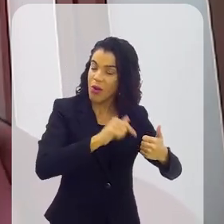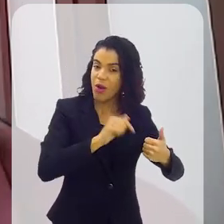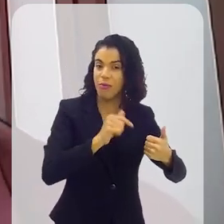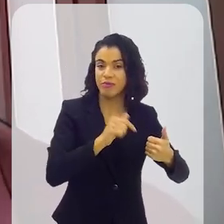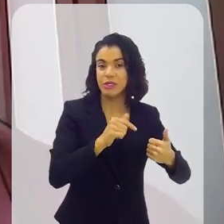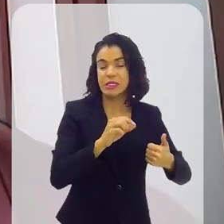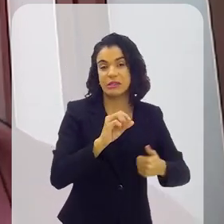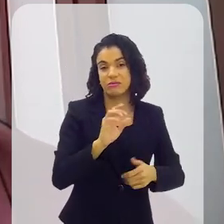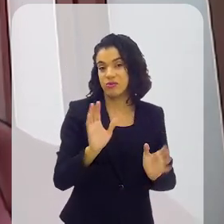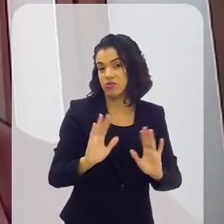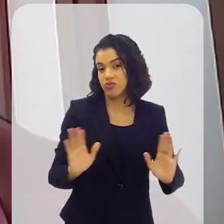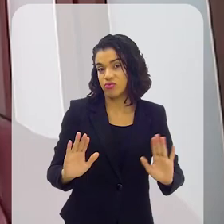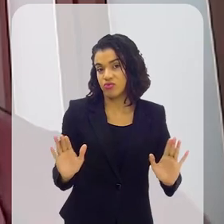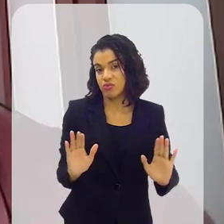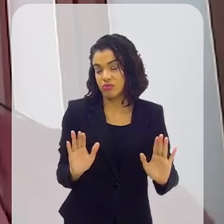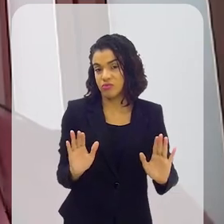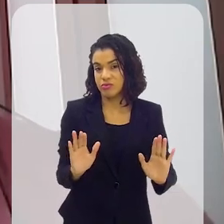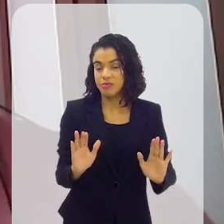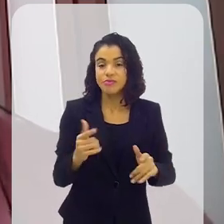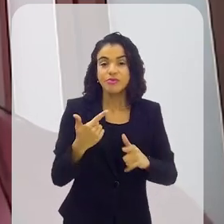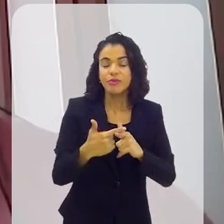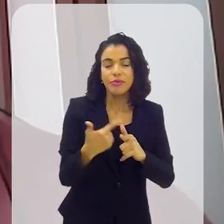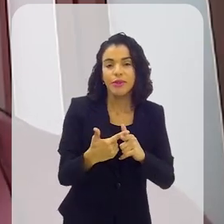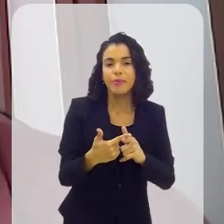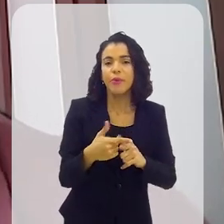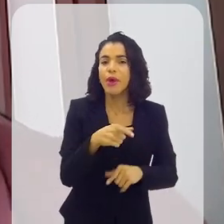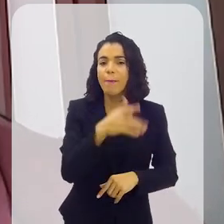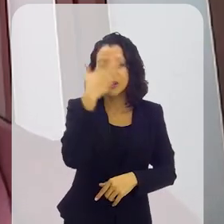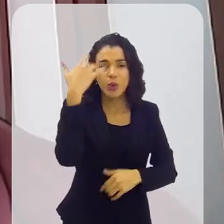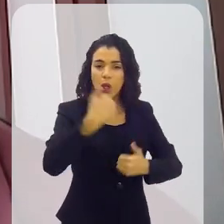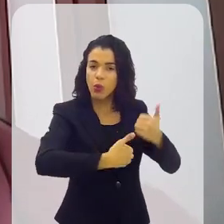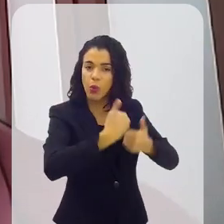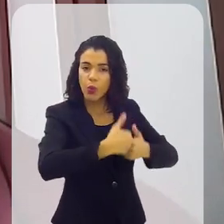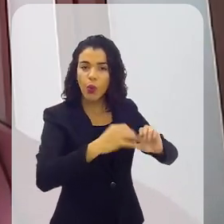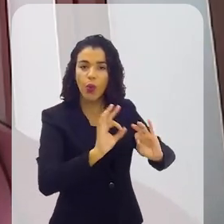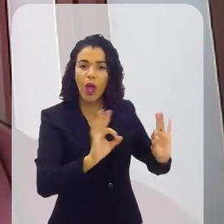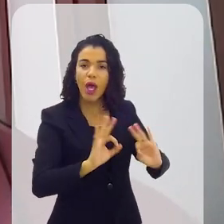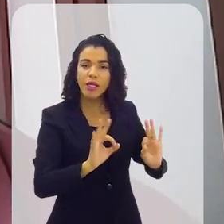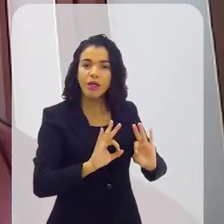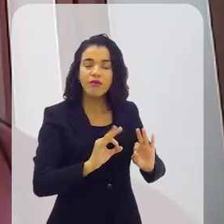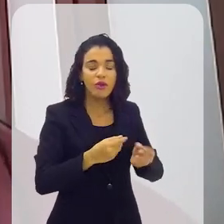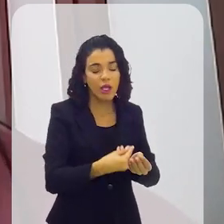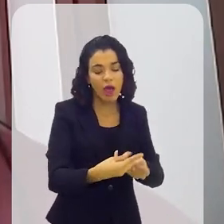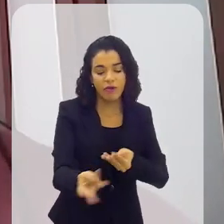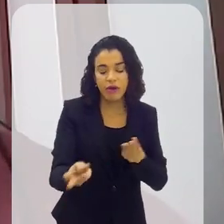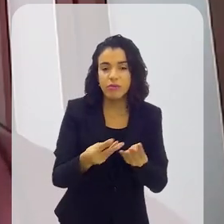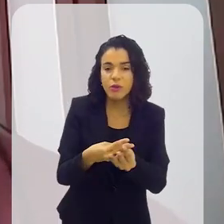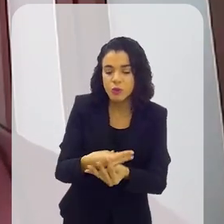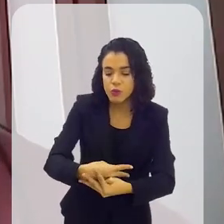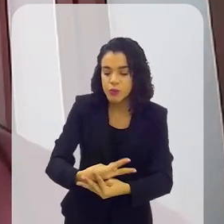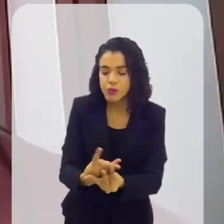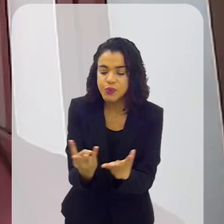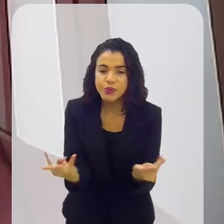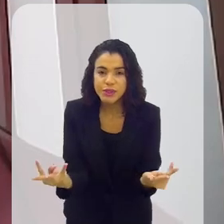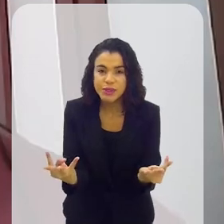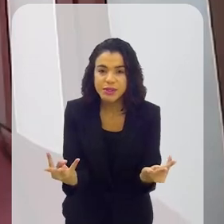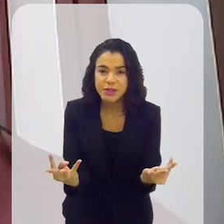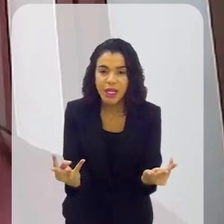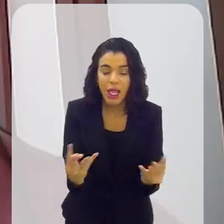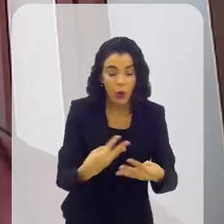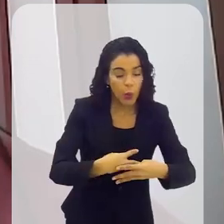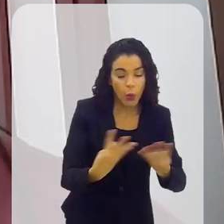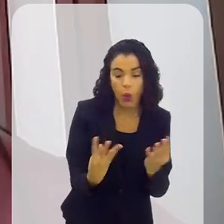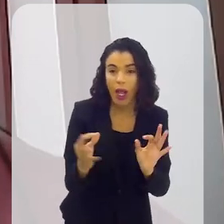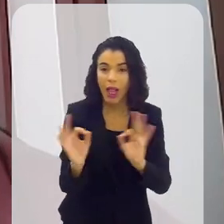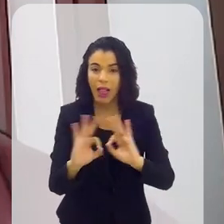essa ideia de levar para lá, não existiria fundo de quintal. Porque, assim, quem não jogava bola ficava jogando um carteado ali fora. E